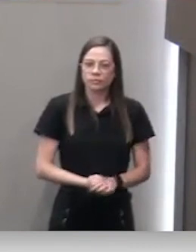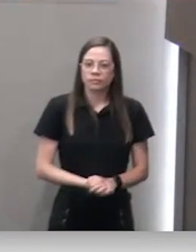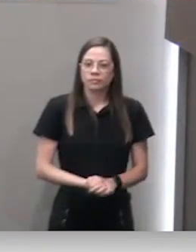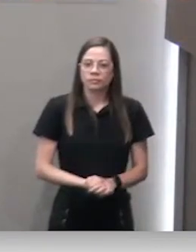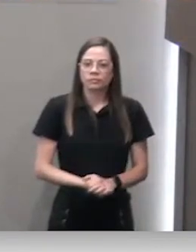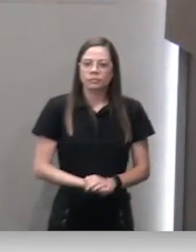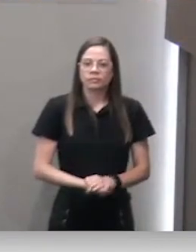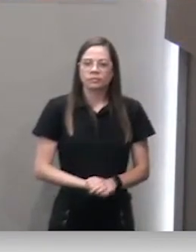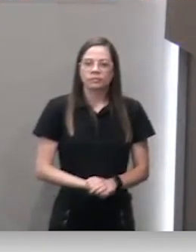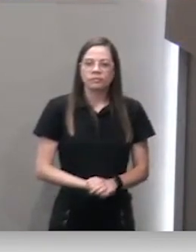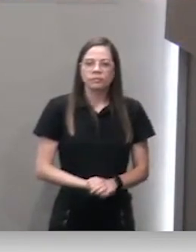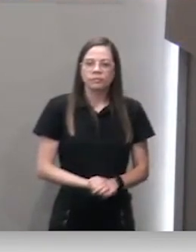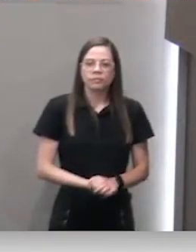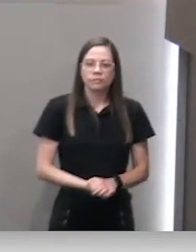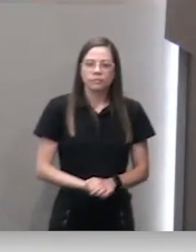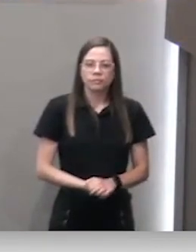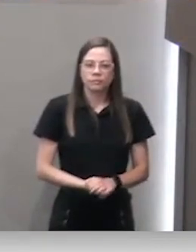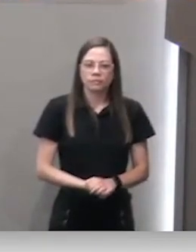escutem...